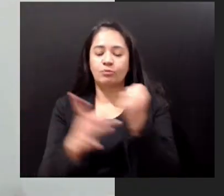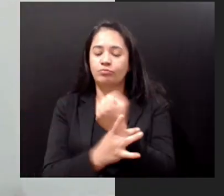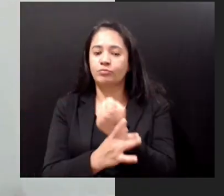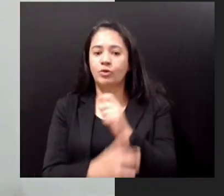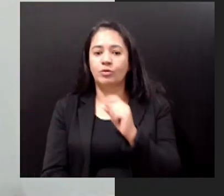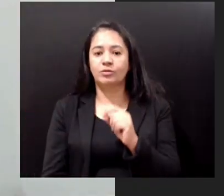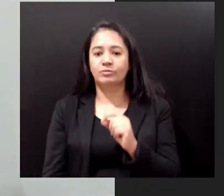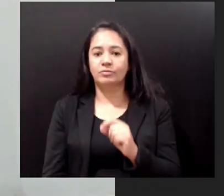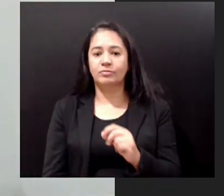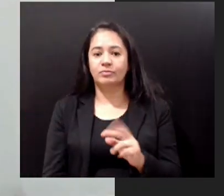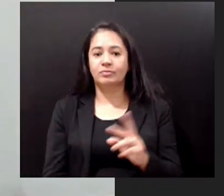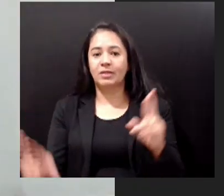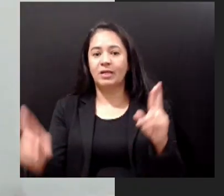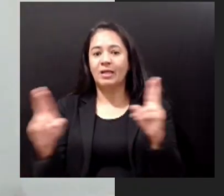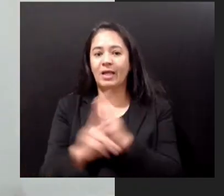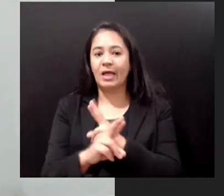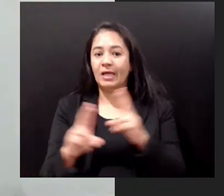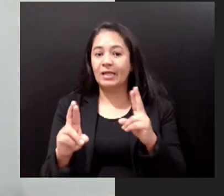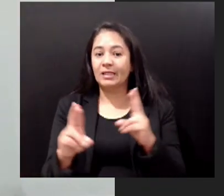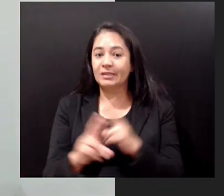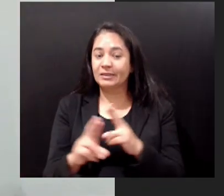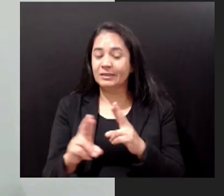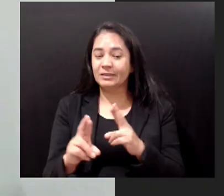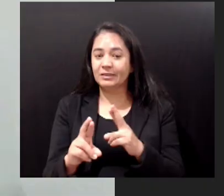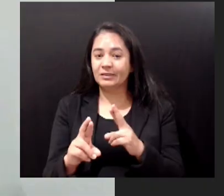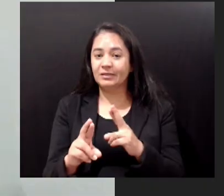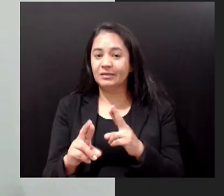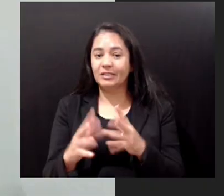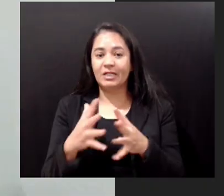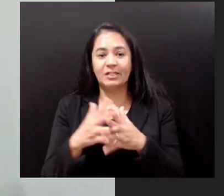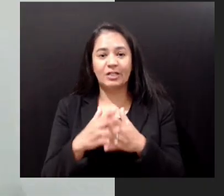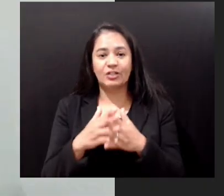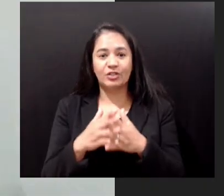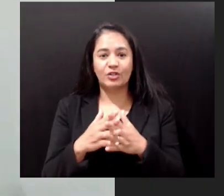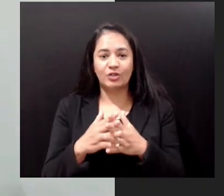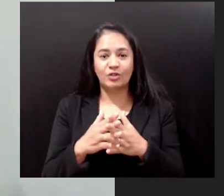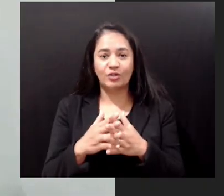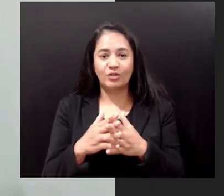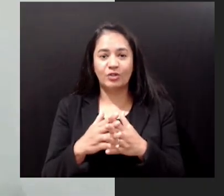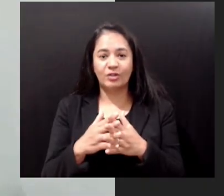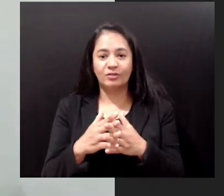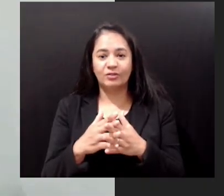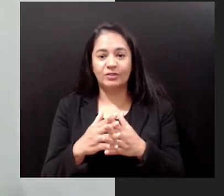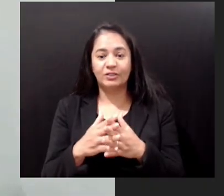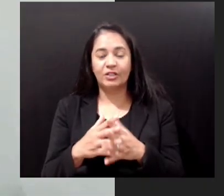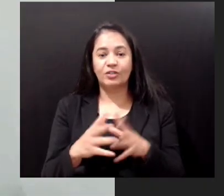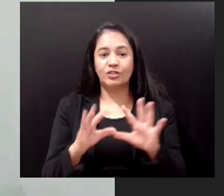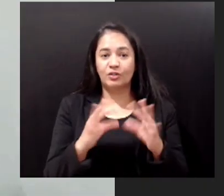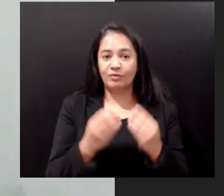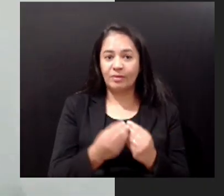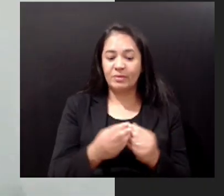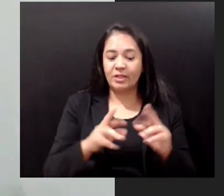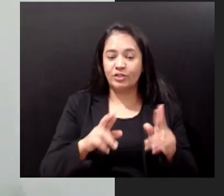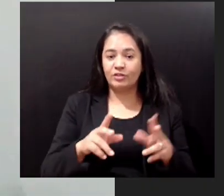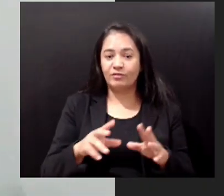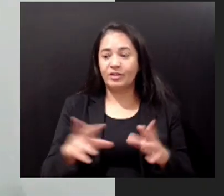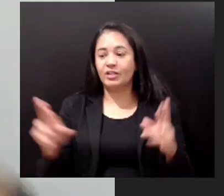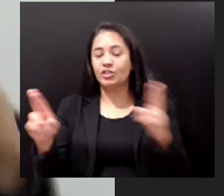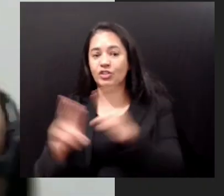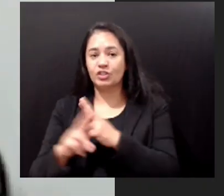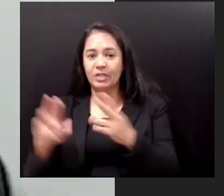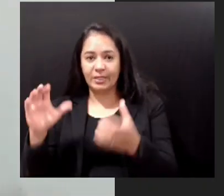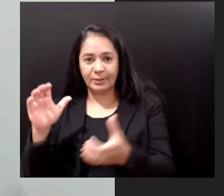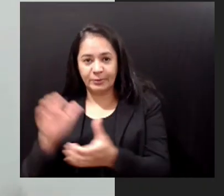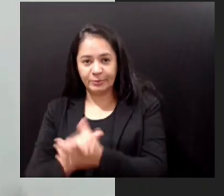relação parental não se confunde com a relação conjugal. O que eu quero dizer com isso? A